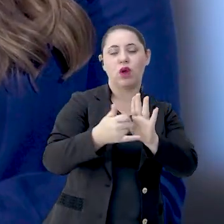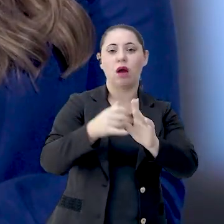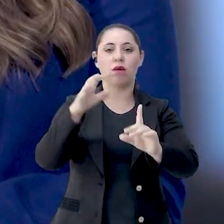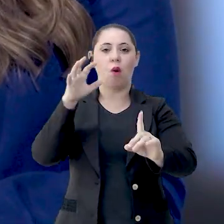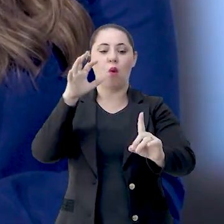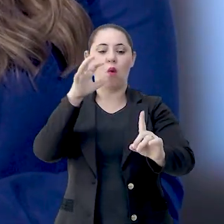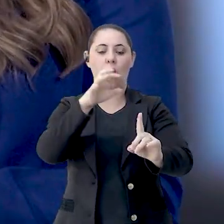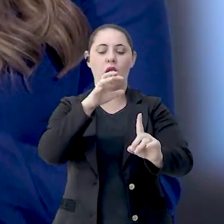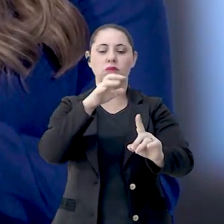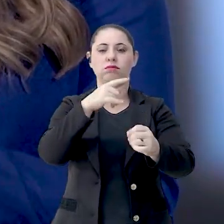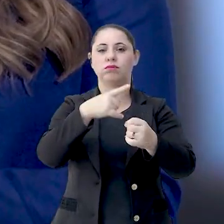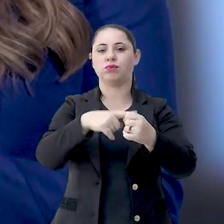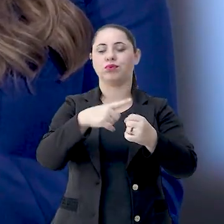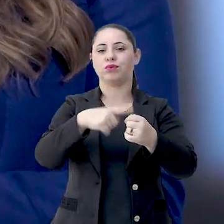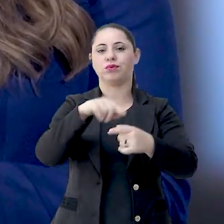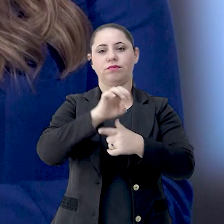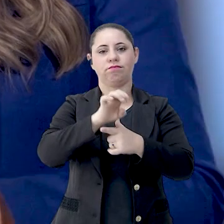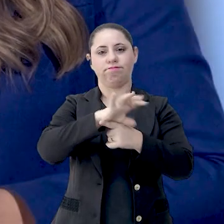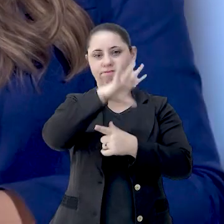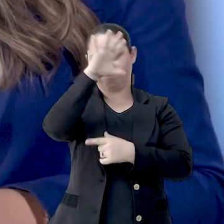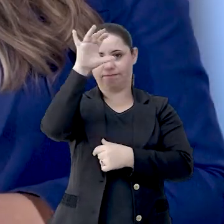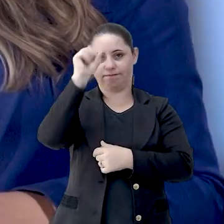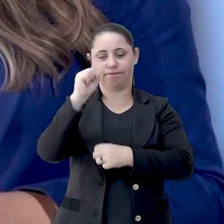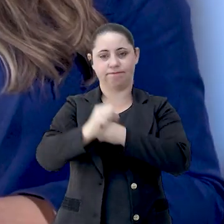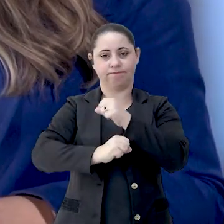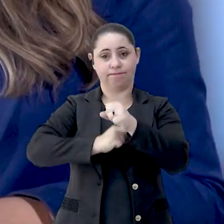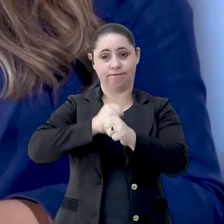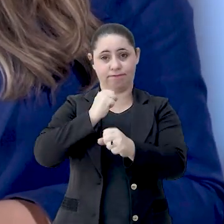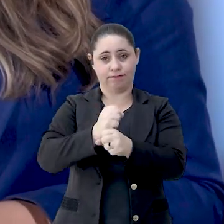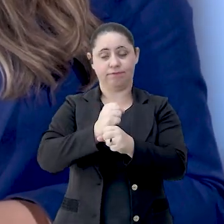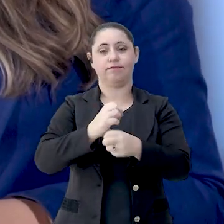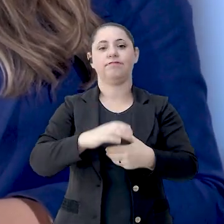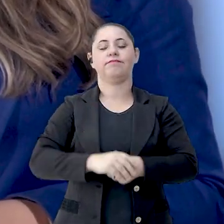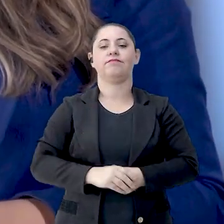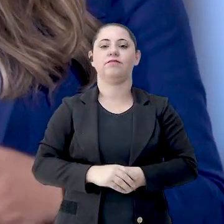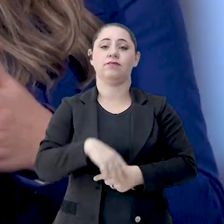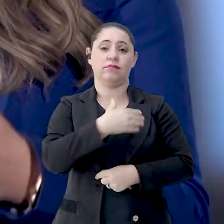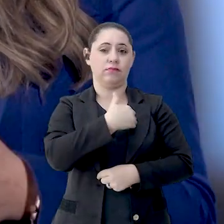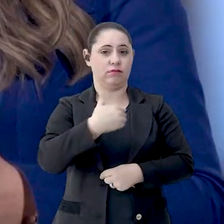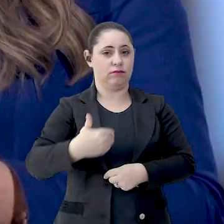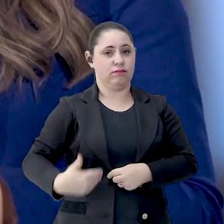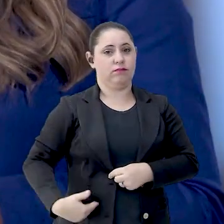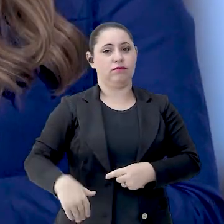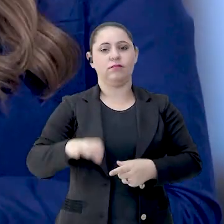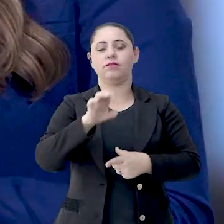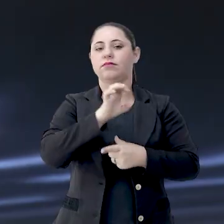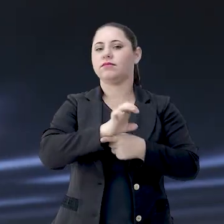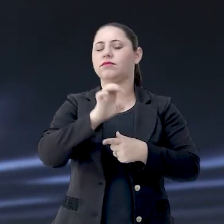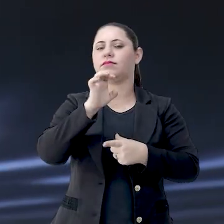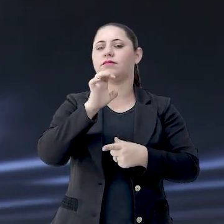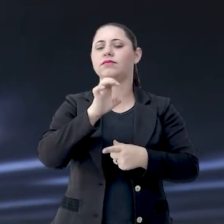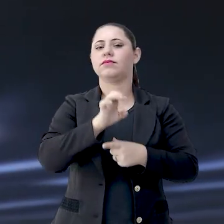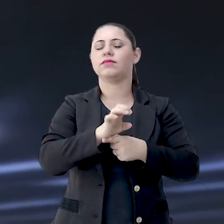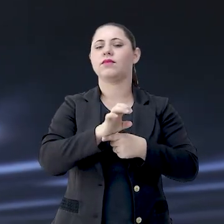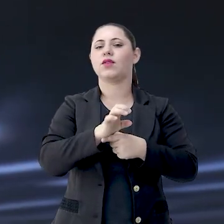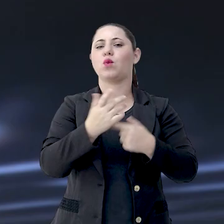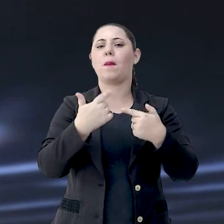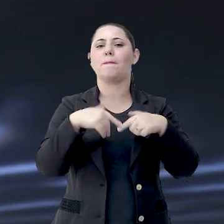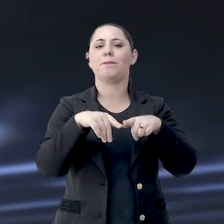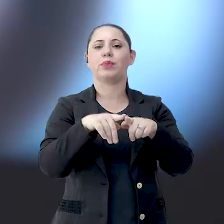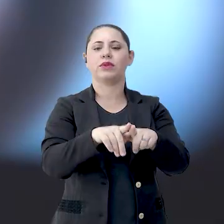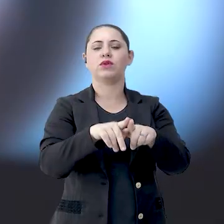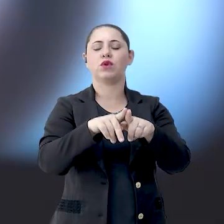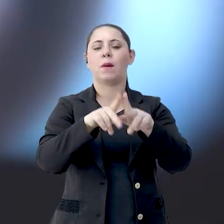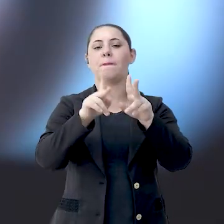grande projeto vai impactar a maioria dos municípios sul-mato-grossenses no ano que vem. O governo do